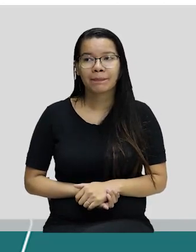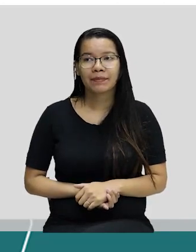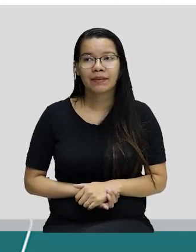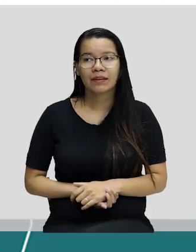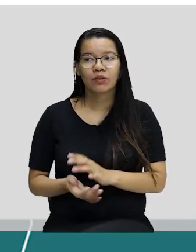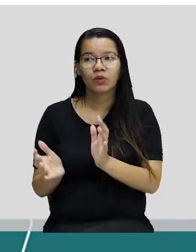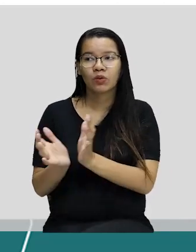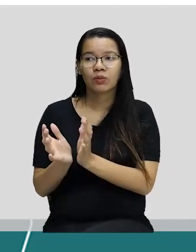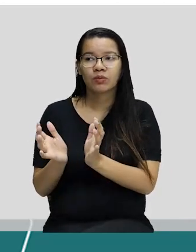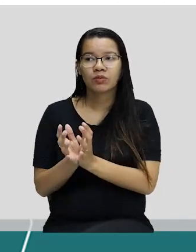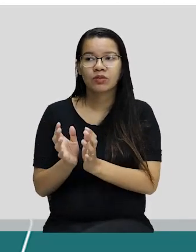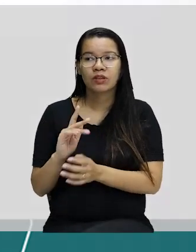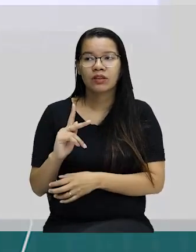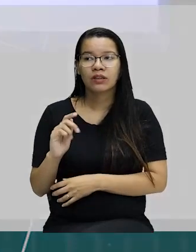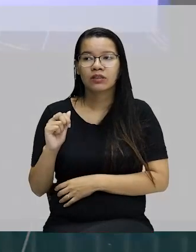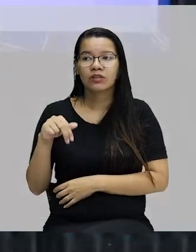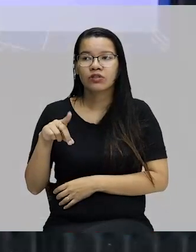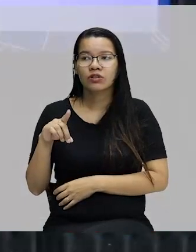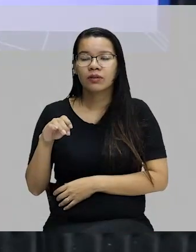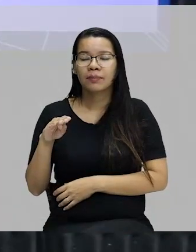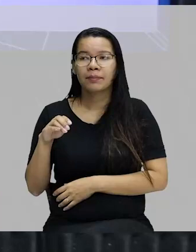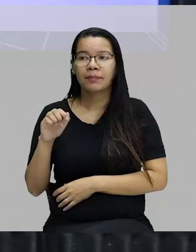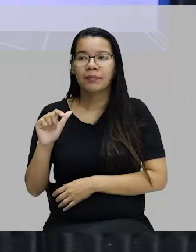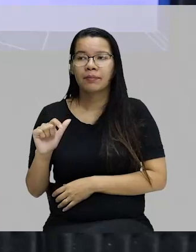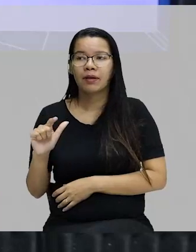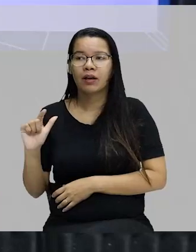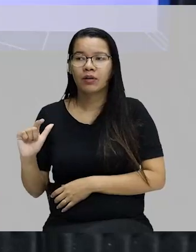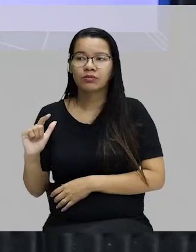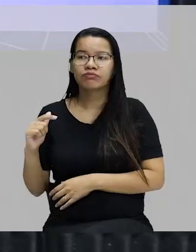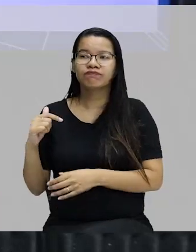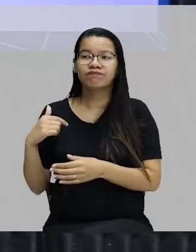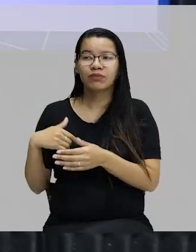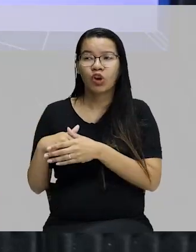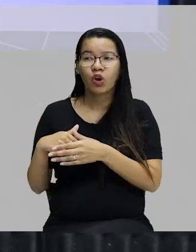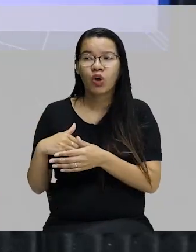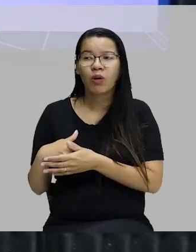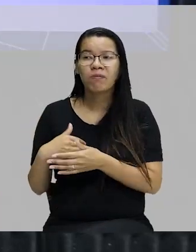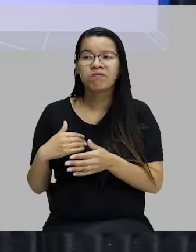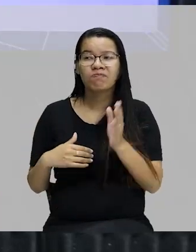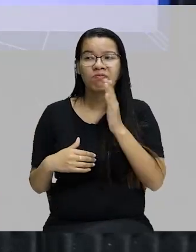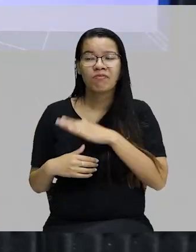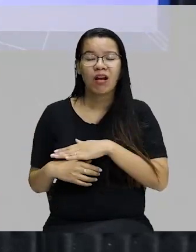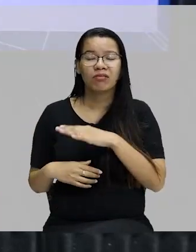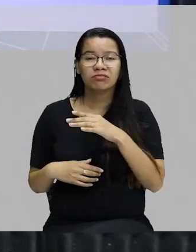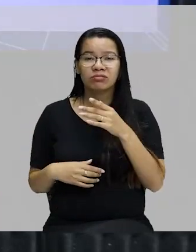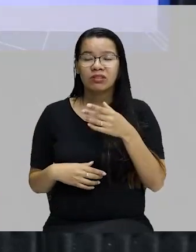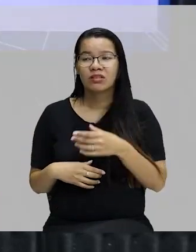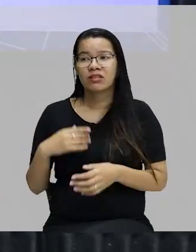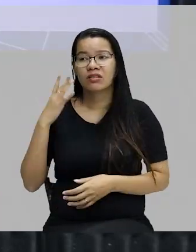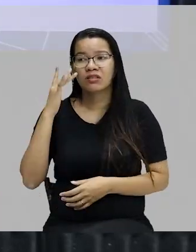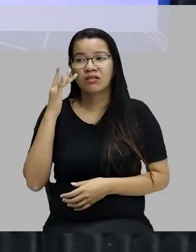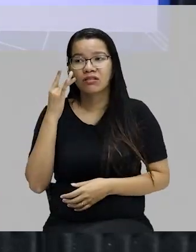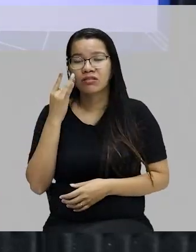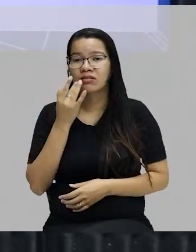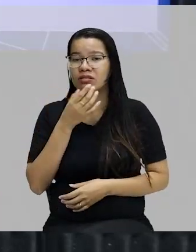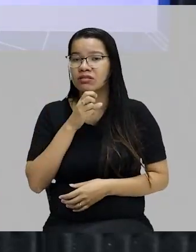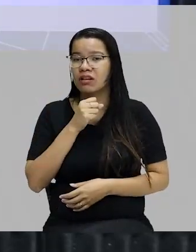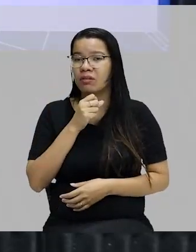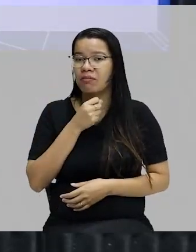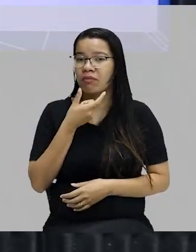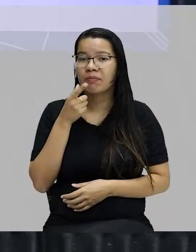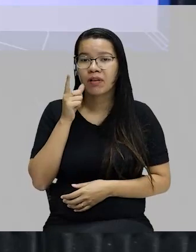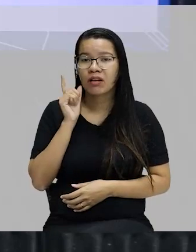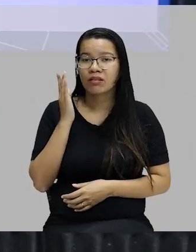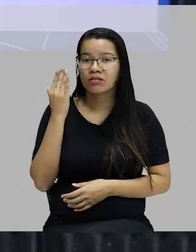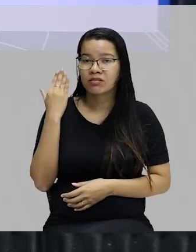de handball jogou mal no sábado passado. She slowly entered the classroom. Ela lentamente entra